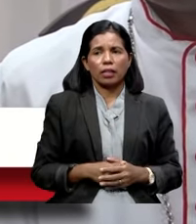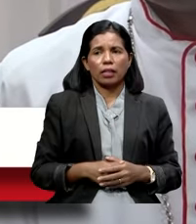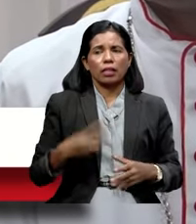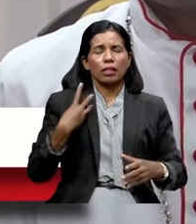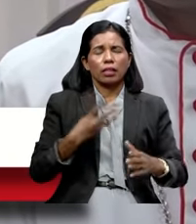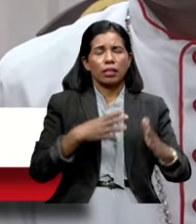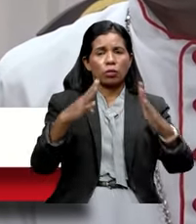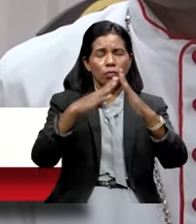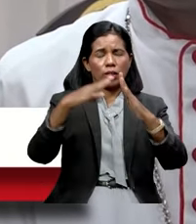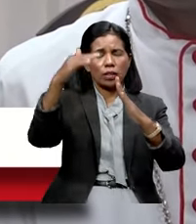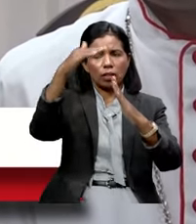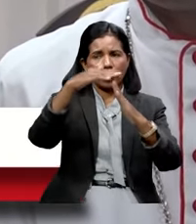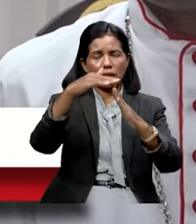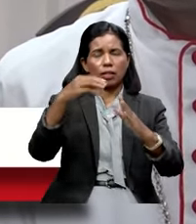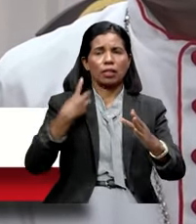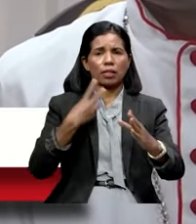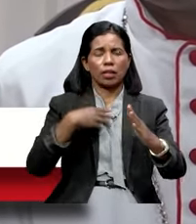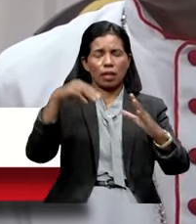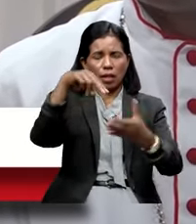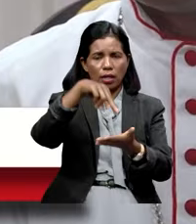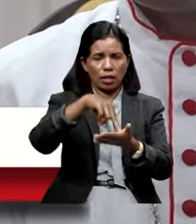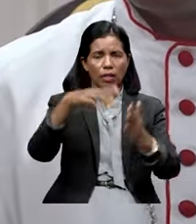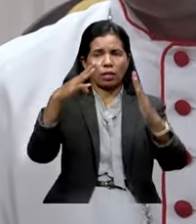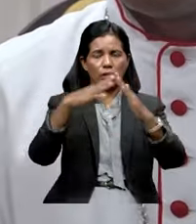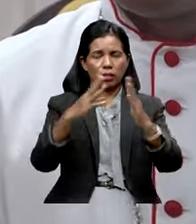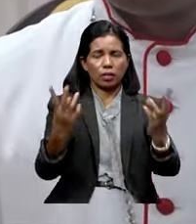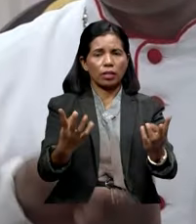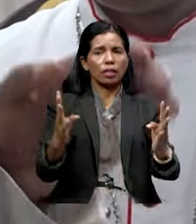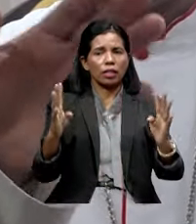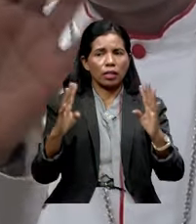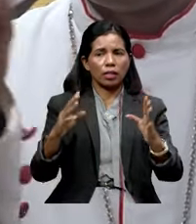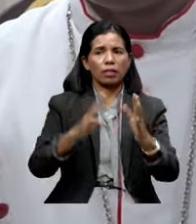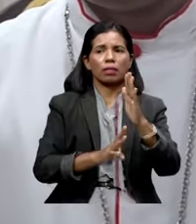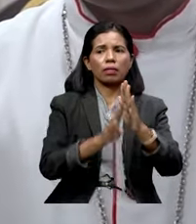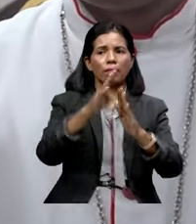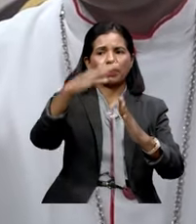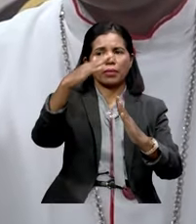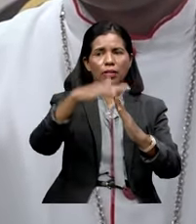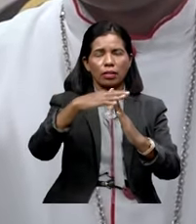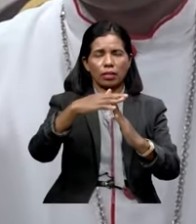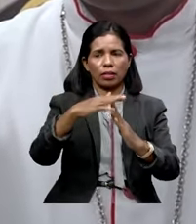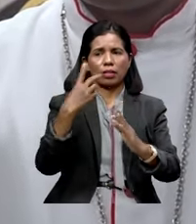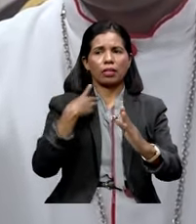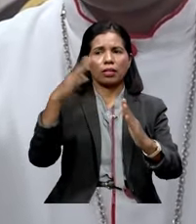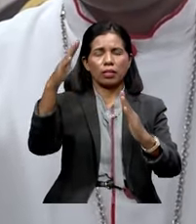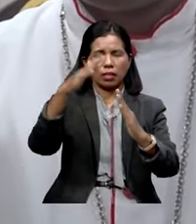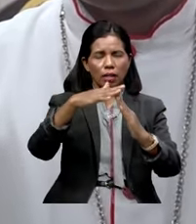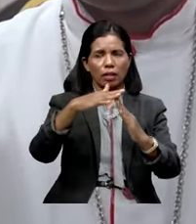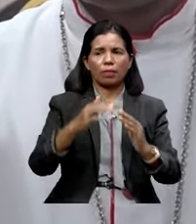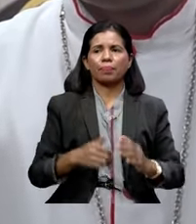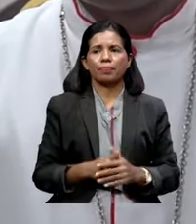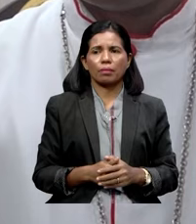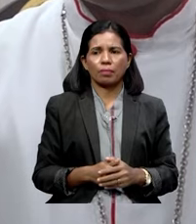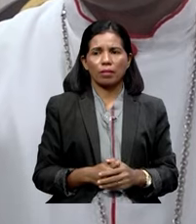Itahari, que é uma ideia. E a rin, se rehoto, sama, então, takaho, Kakulu, né? E